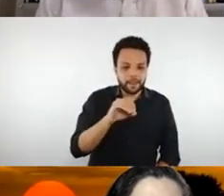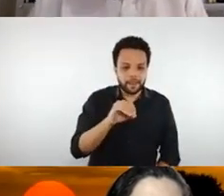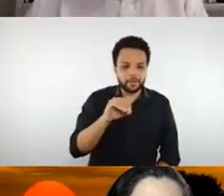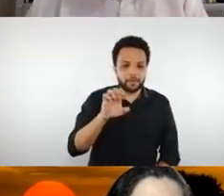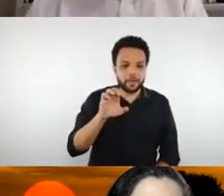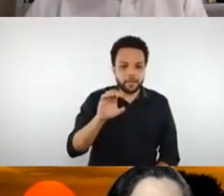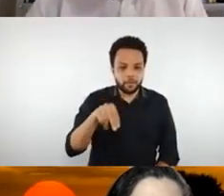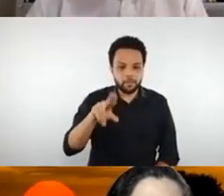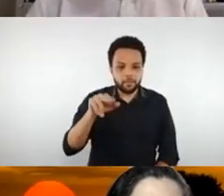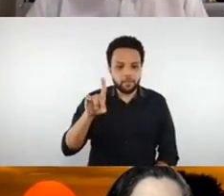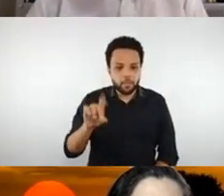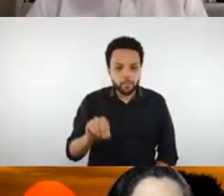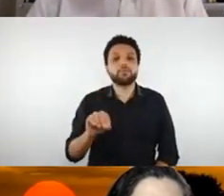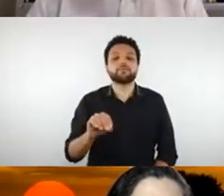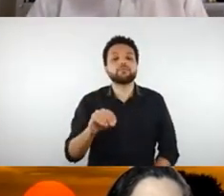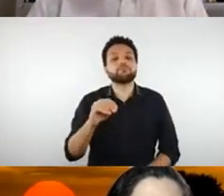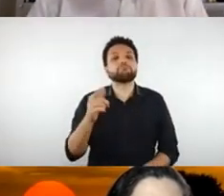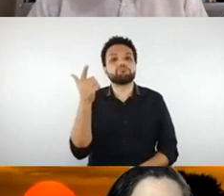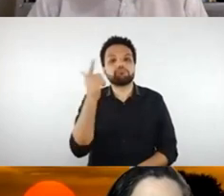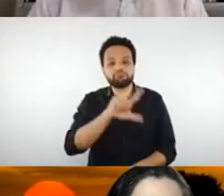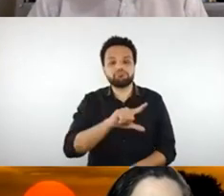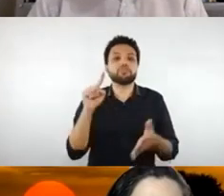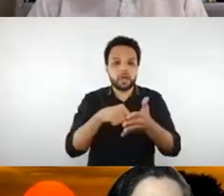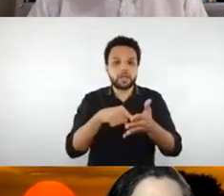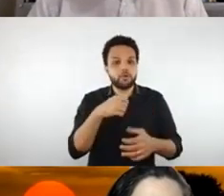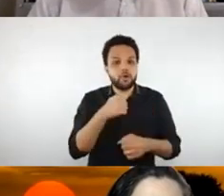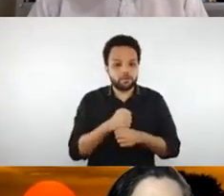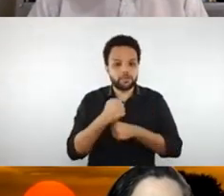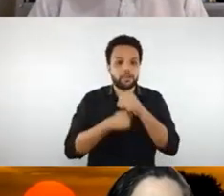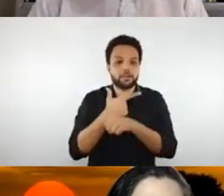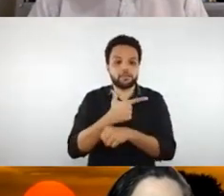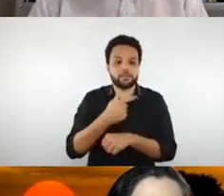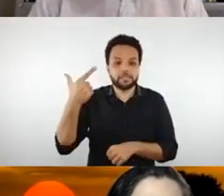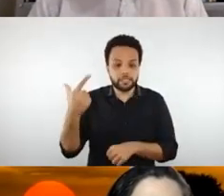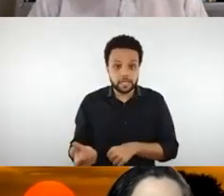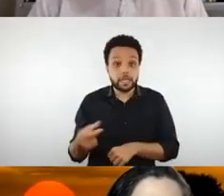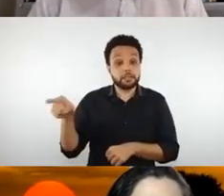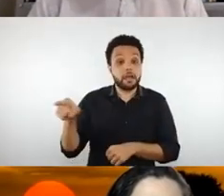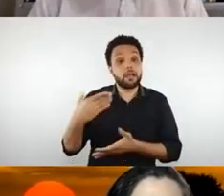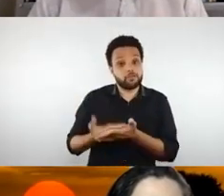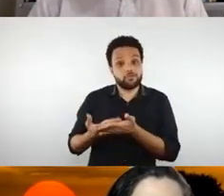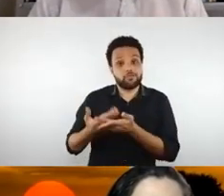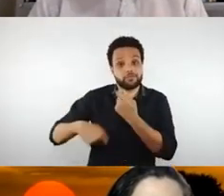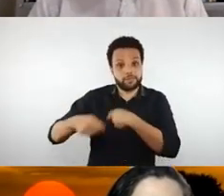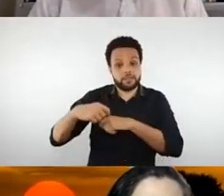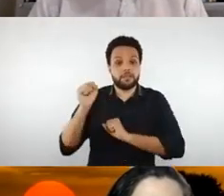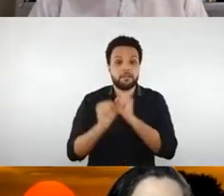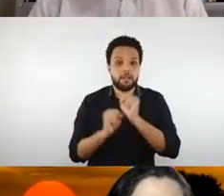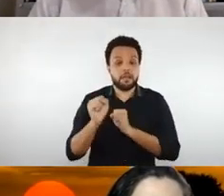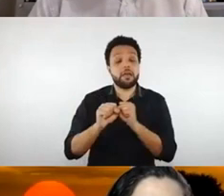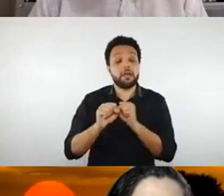em 2016. Sabrina é administradora de empresa e tem uma forte